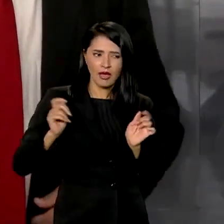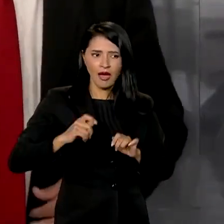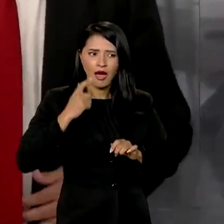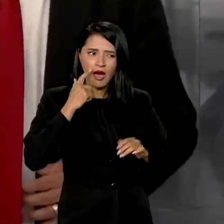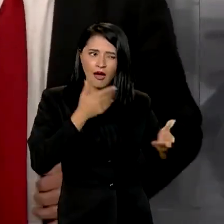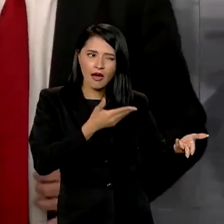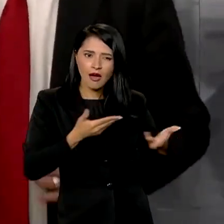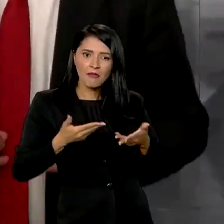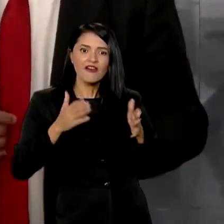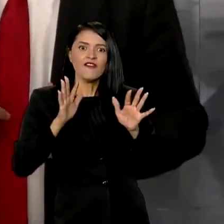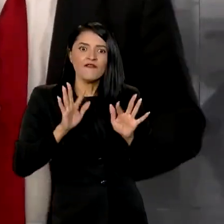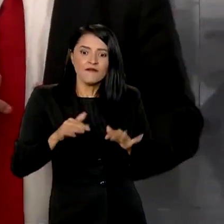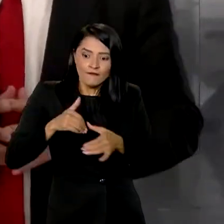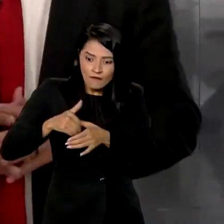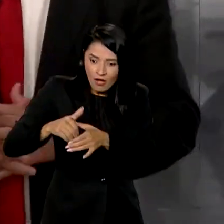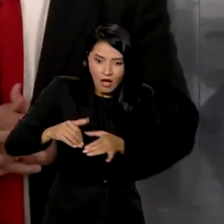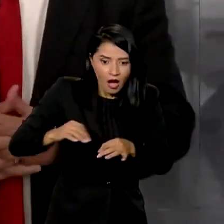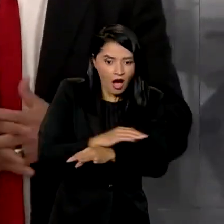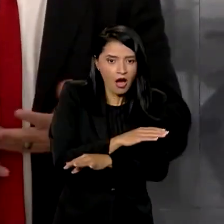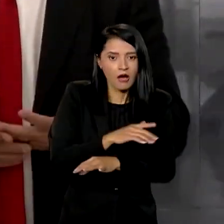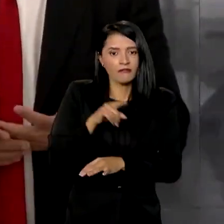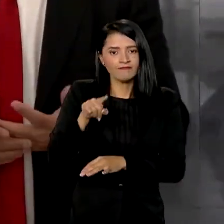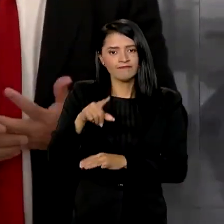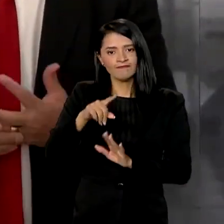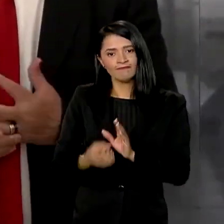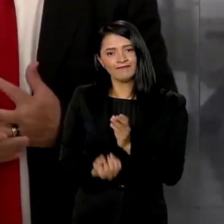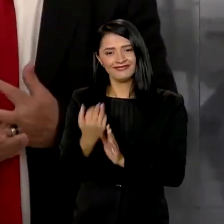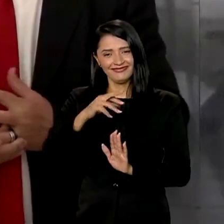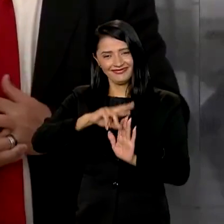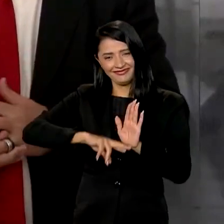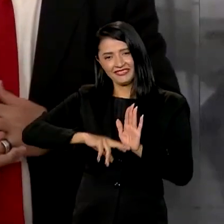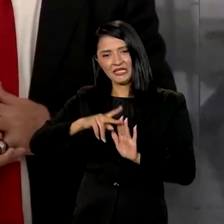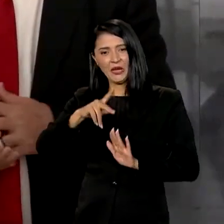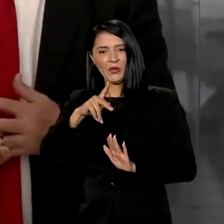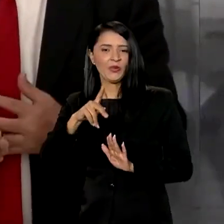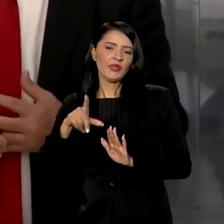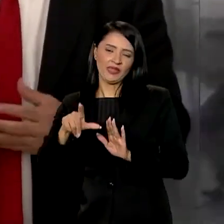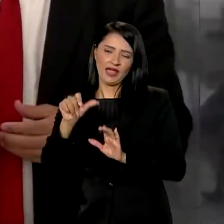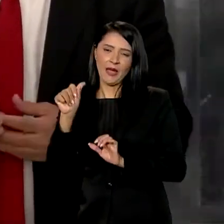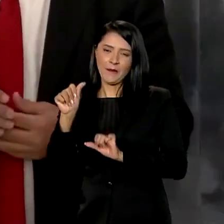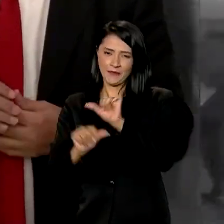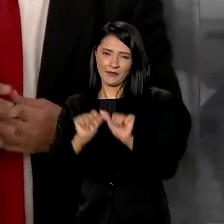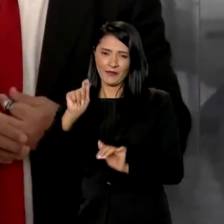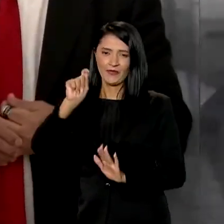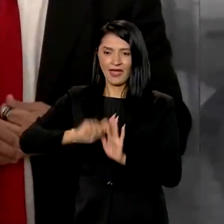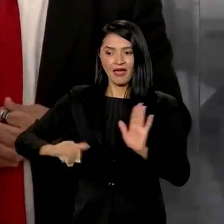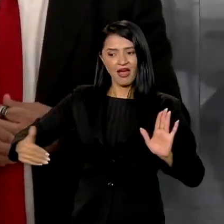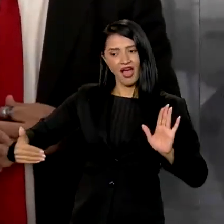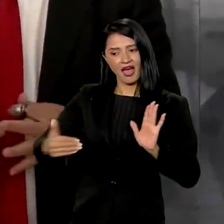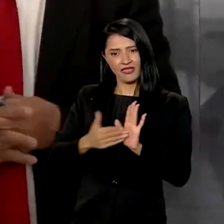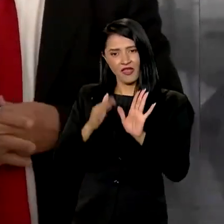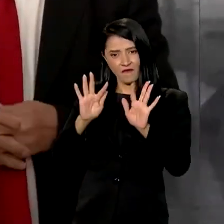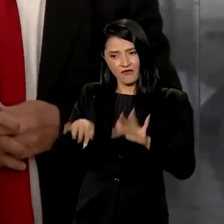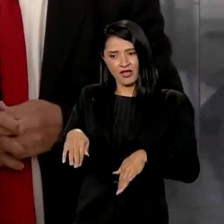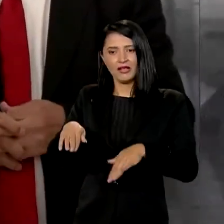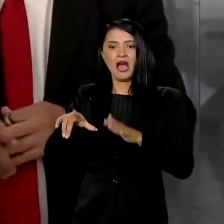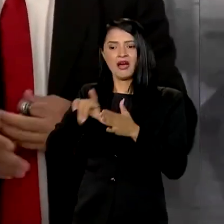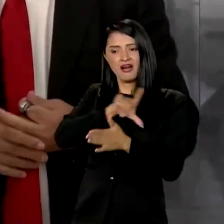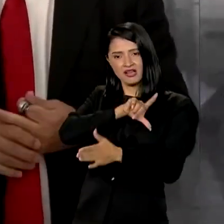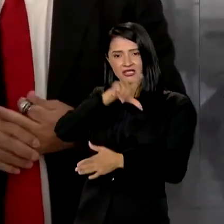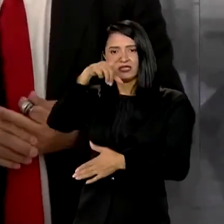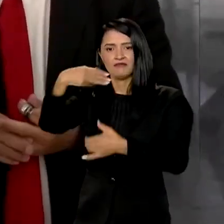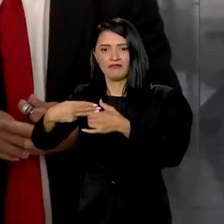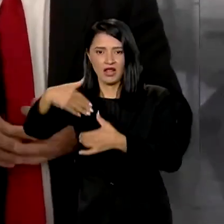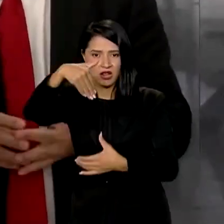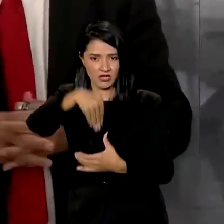para concluir a votação da regulação da reforma tributária até o prazo das eleições municipais, para que a gente